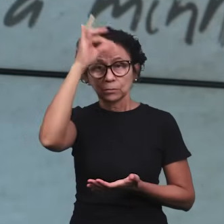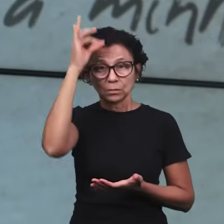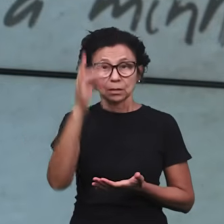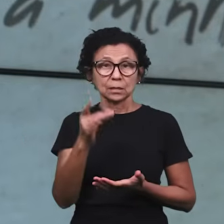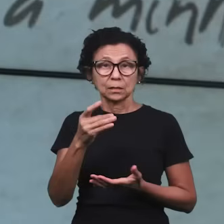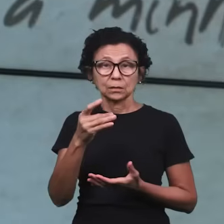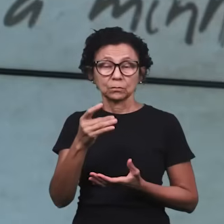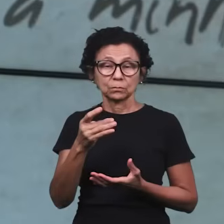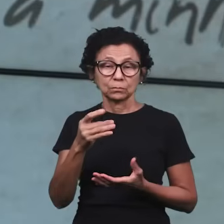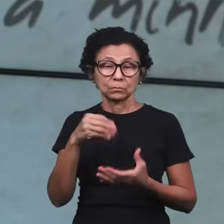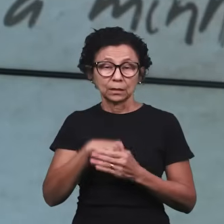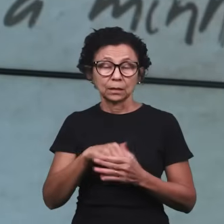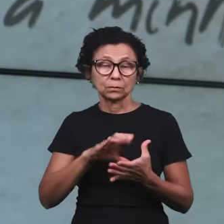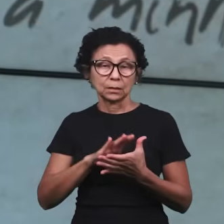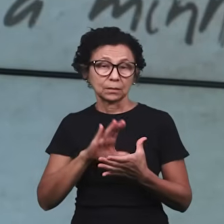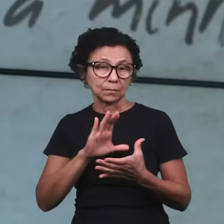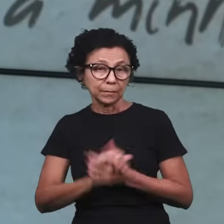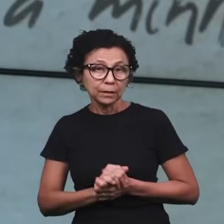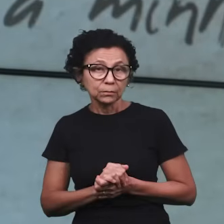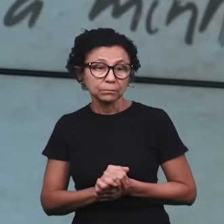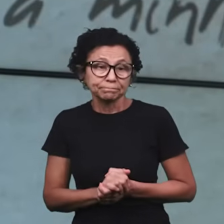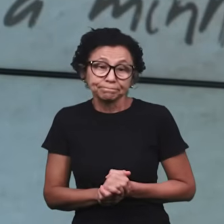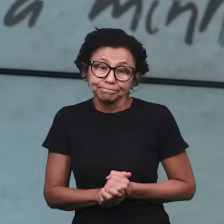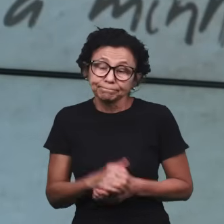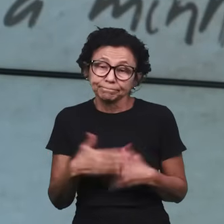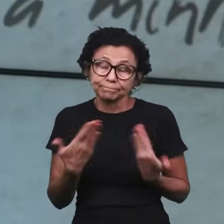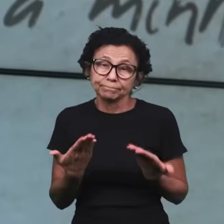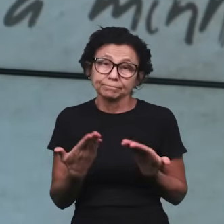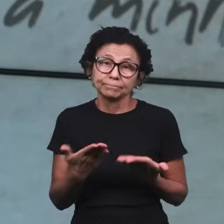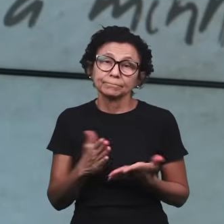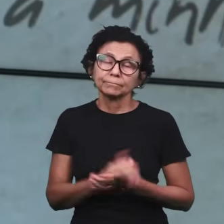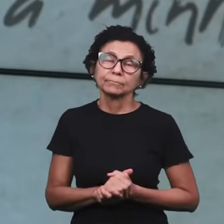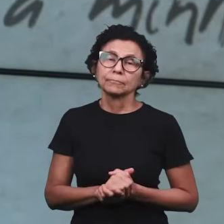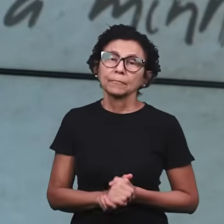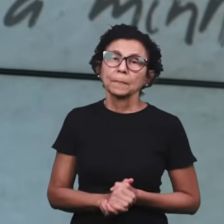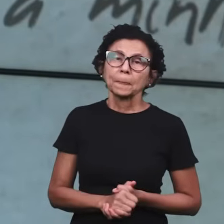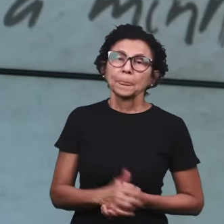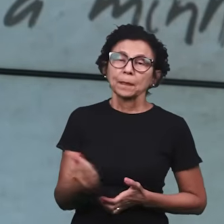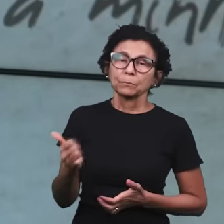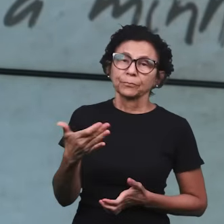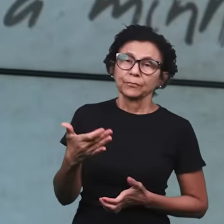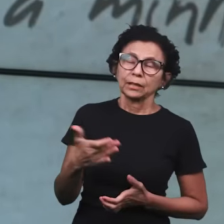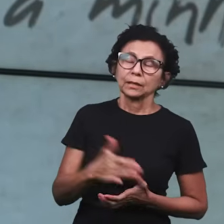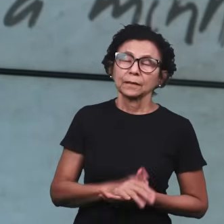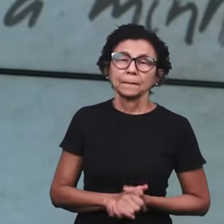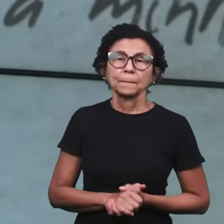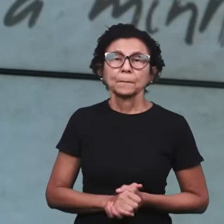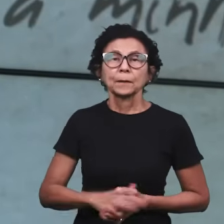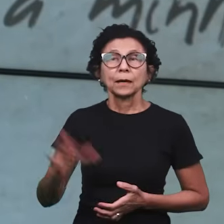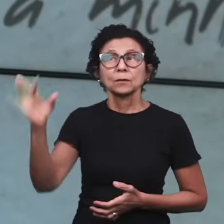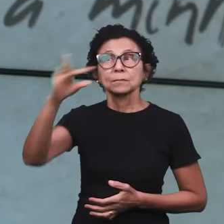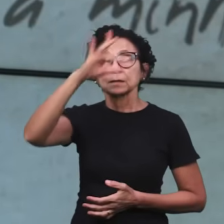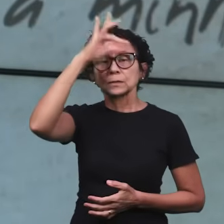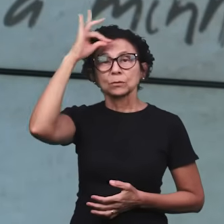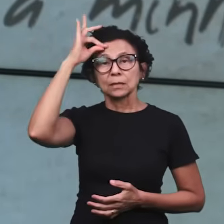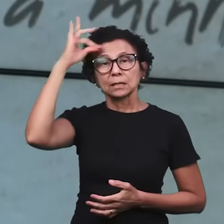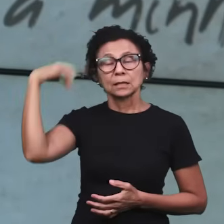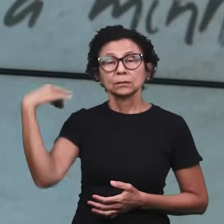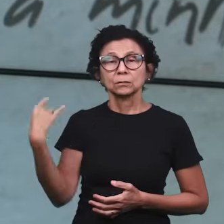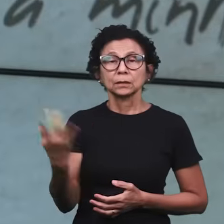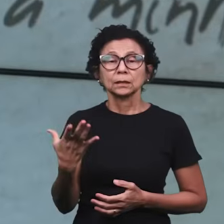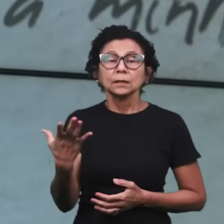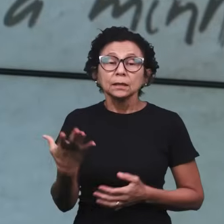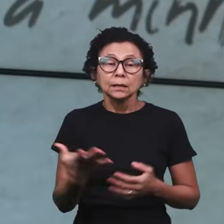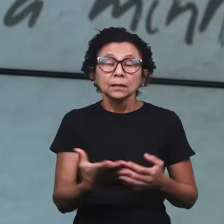que preserva, Ele que nos esconde, Ele que traz o entendimento que o casamento é algo celestial, né? Não foi